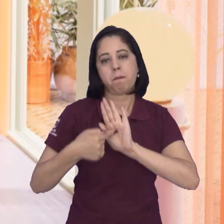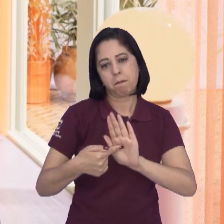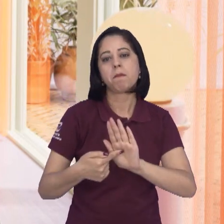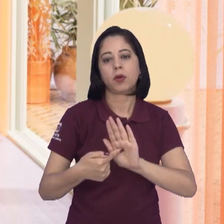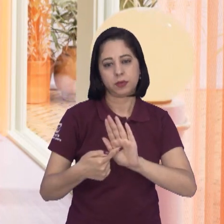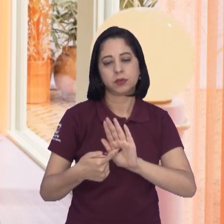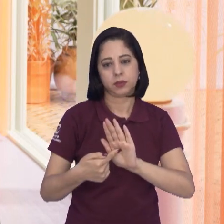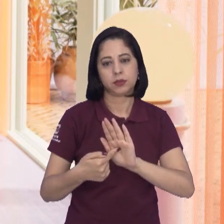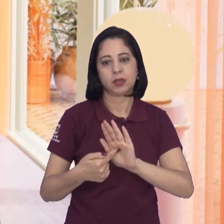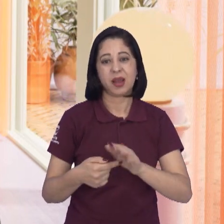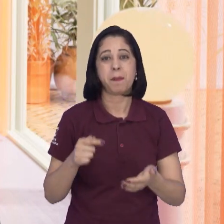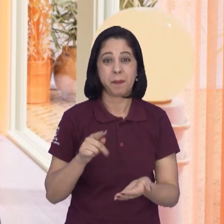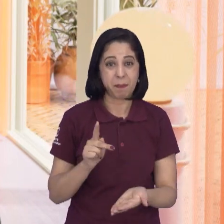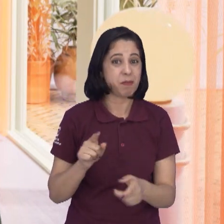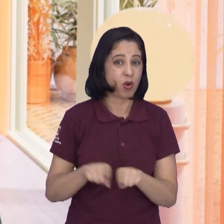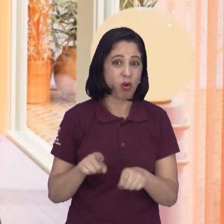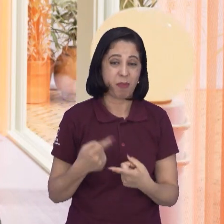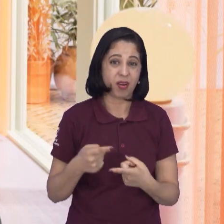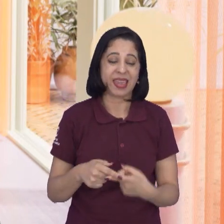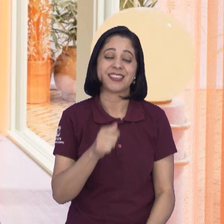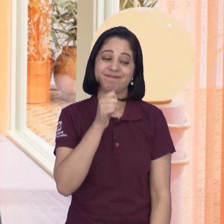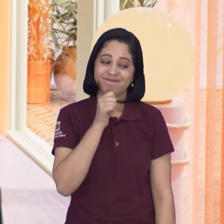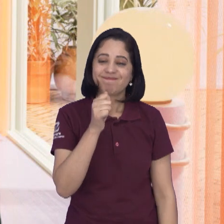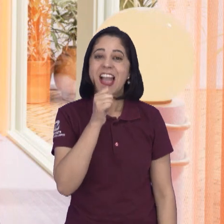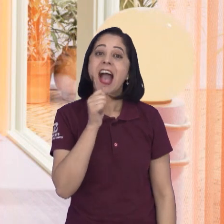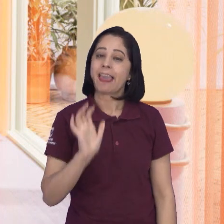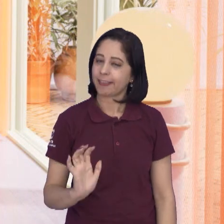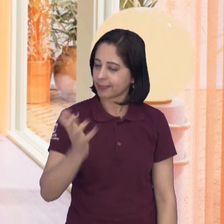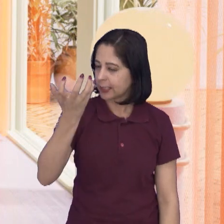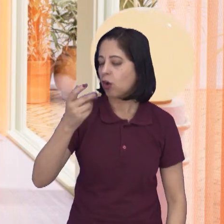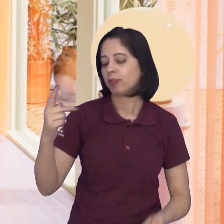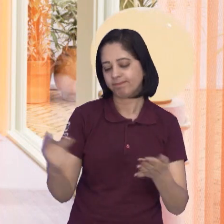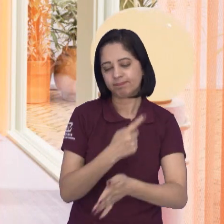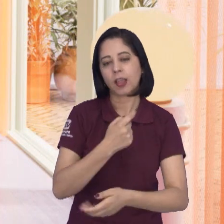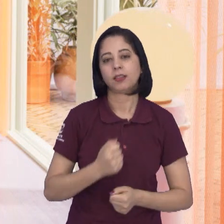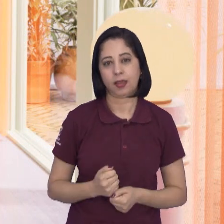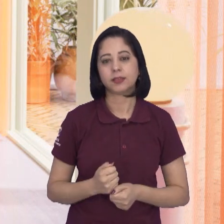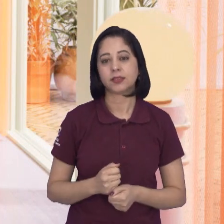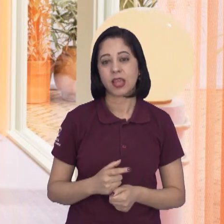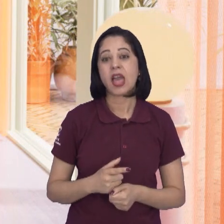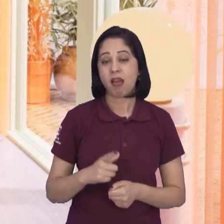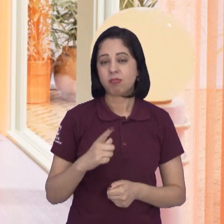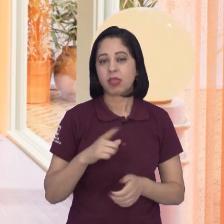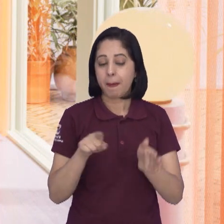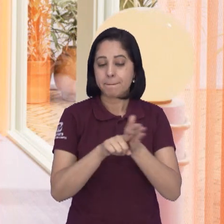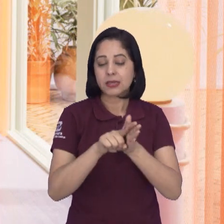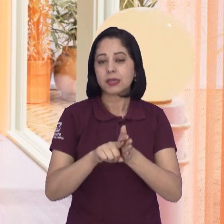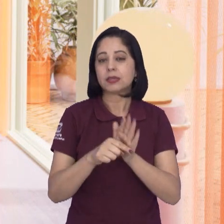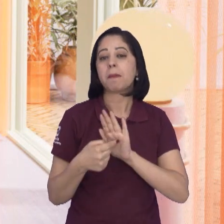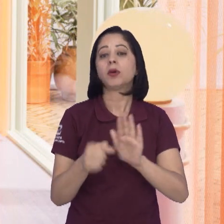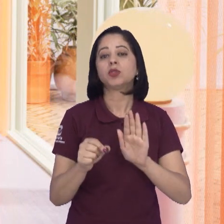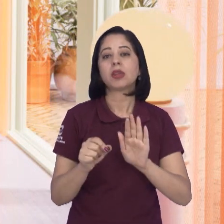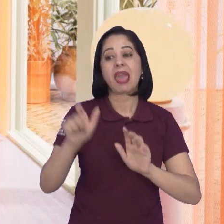realmente hoje, infelizmente, ainda acontece e a gente já tem aí estudos que falam que mulheres são muito